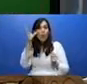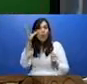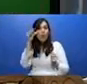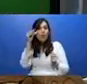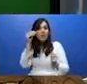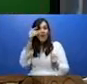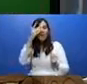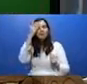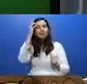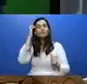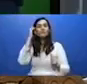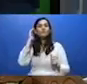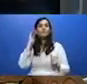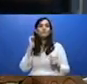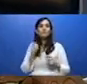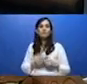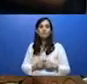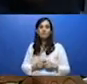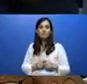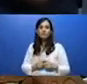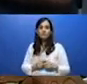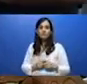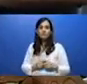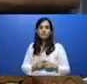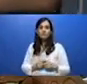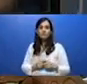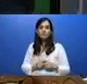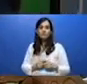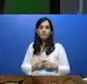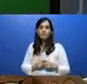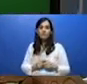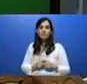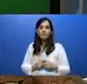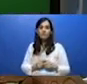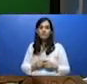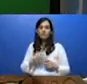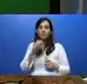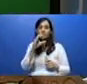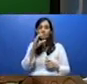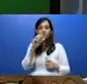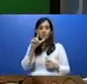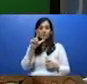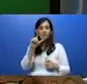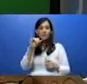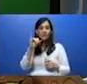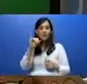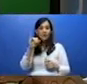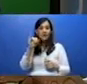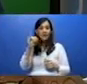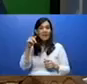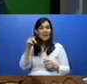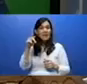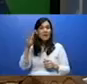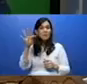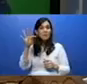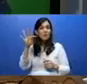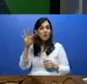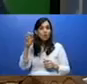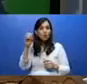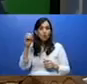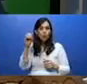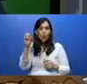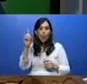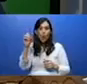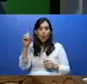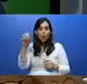sobre o cliptodonte. Que animal que é esse, o cliptodonte? Crianças, ele é um